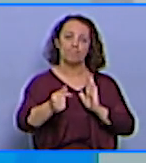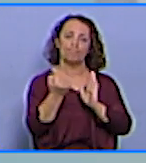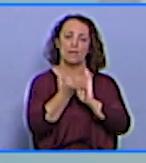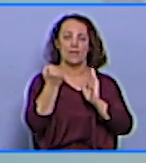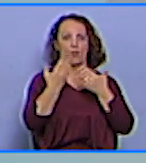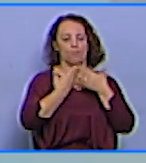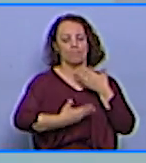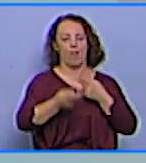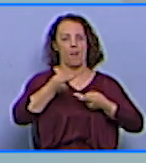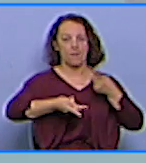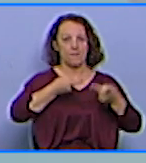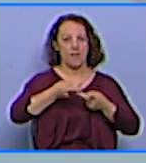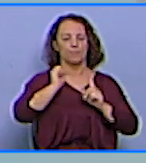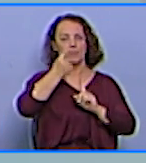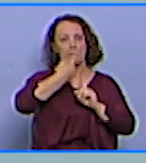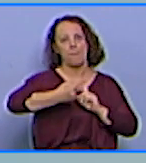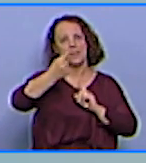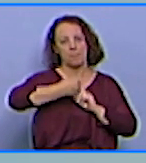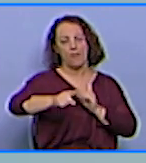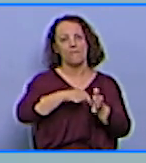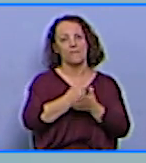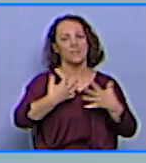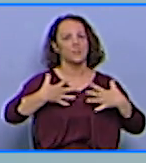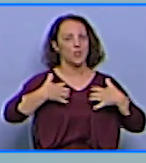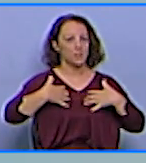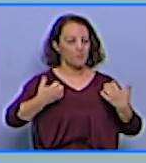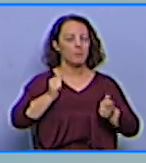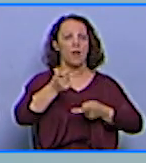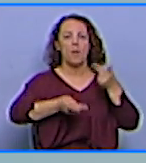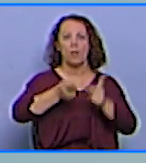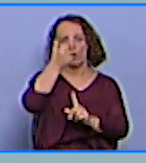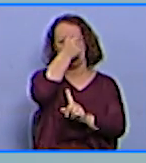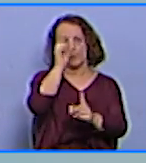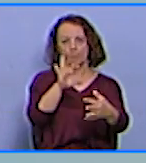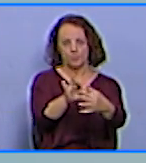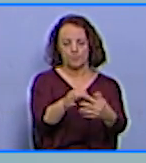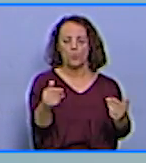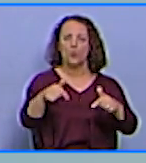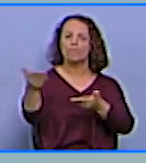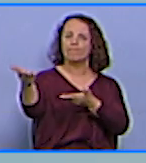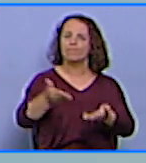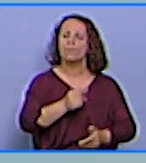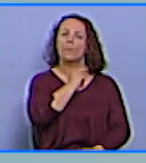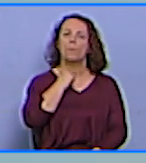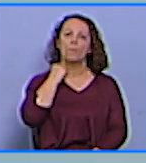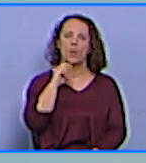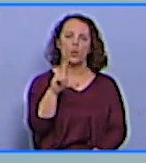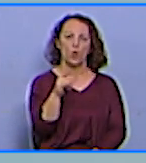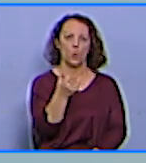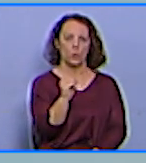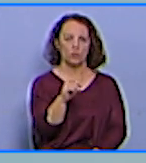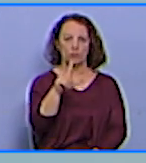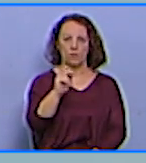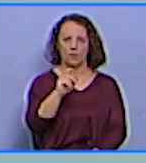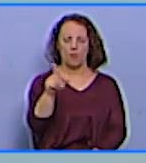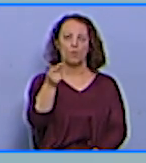análise que propomos em cada semana. À sexta-feira, análise à liturgia dominical. Contamos hoje com a presença do Padre Luís Leal,